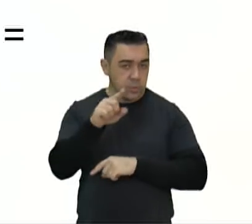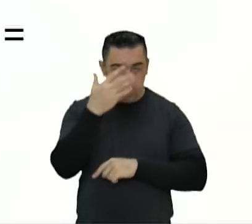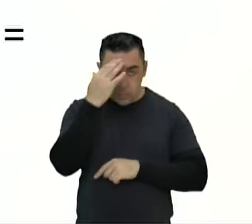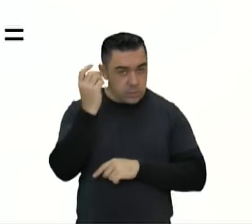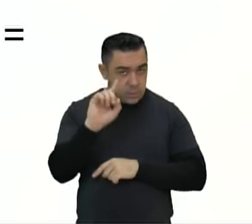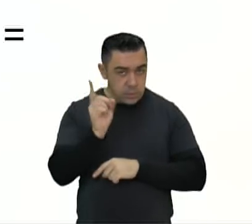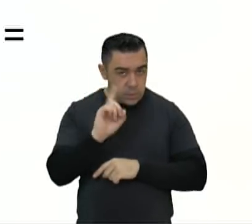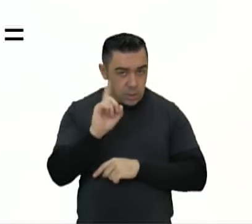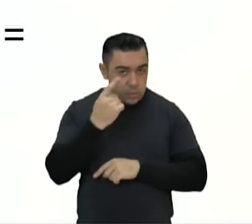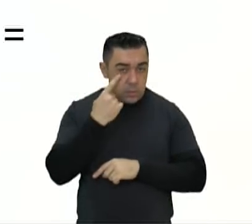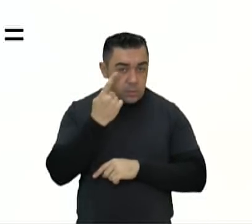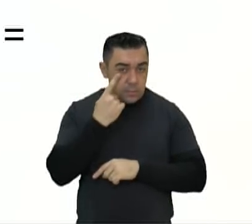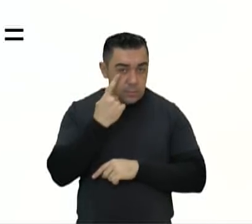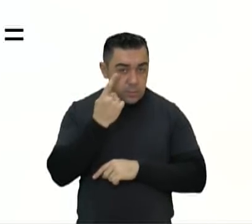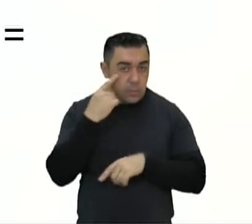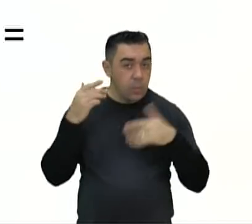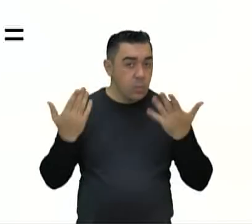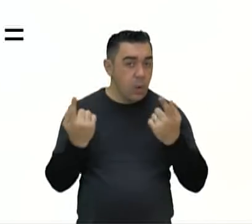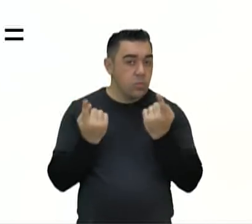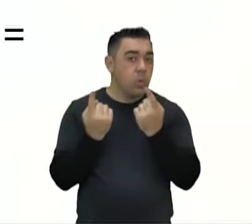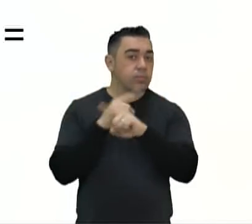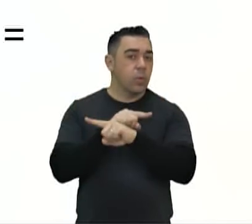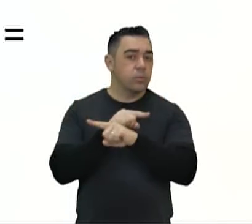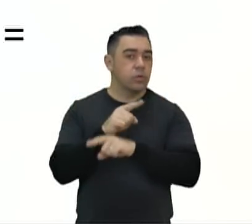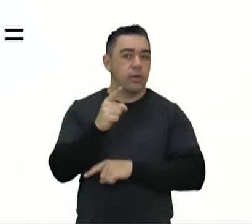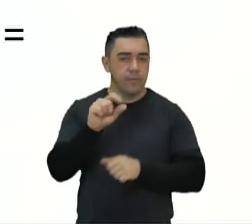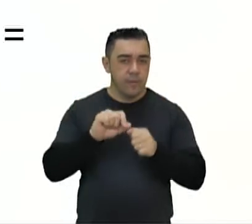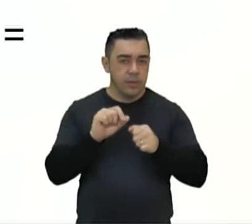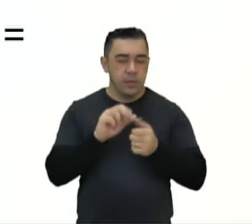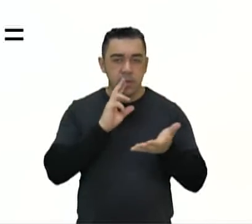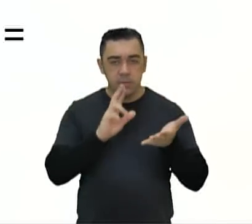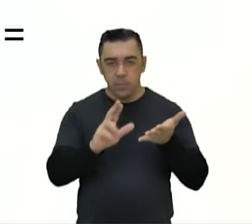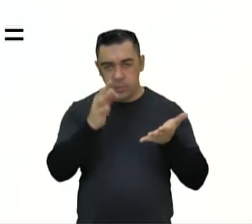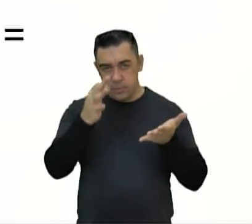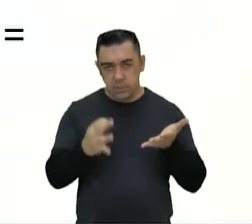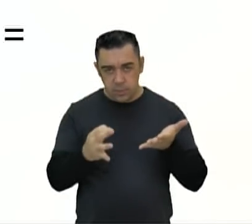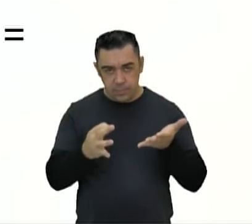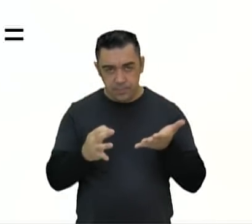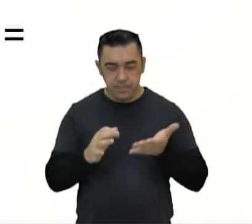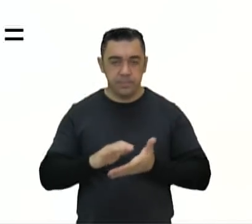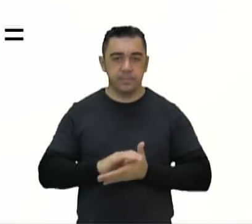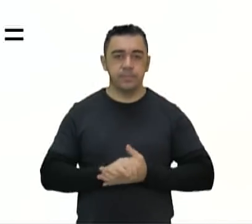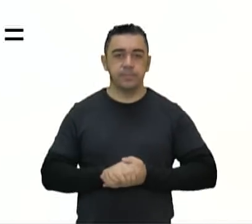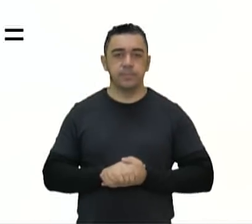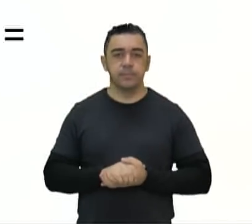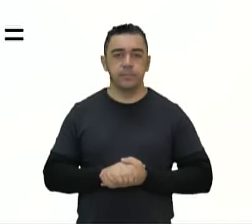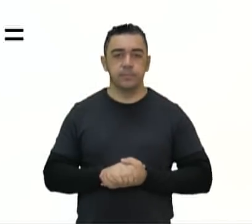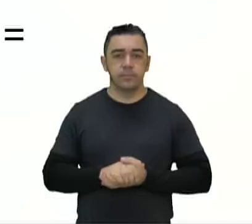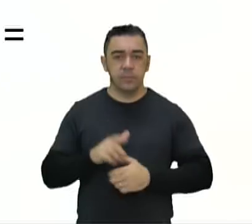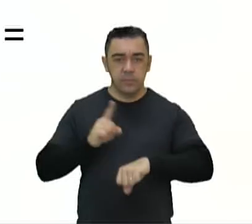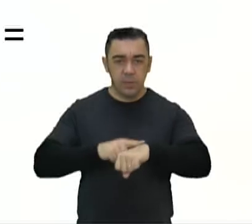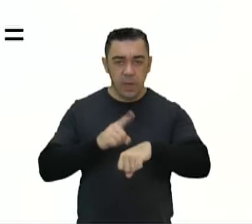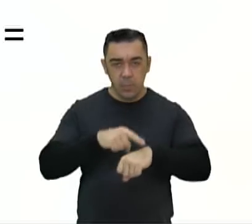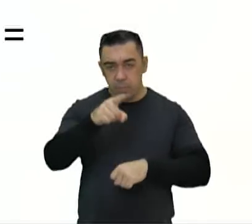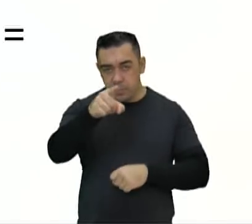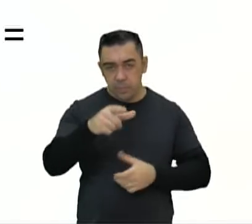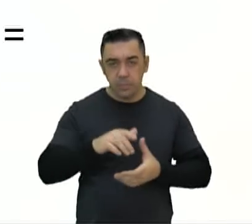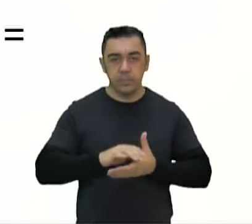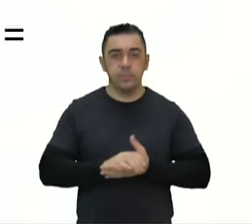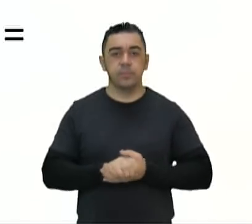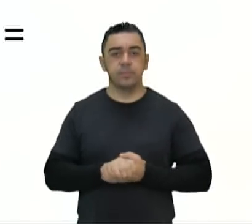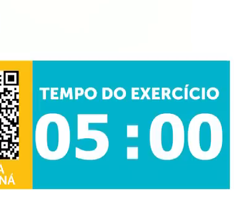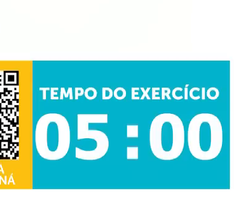esqueça de verificar qual é o seu oposto para a realização da adição. Tempo para solucionar o problema.